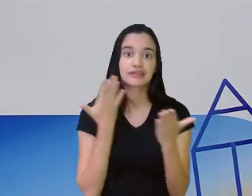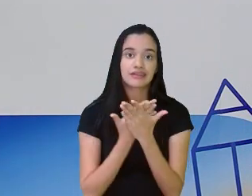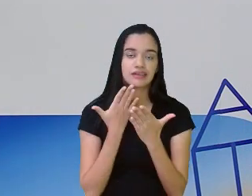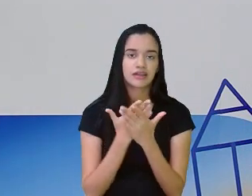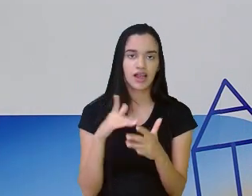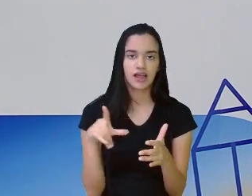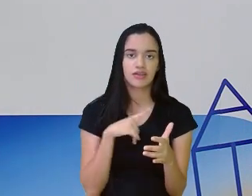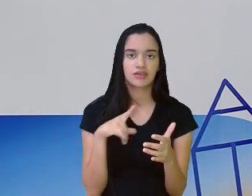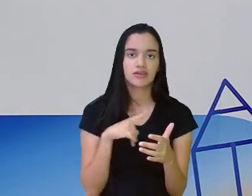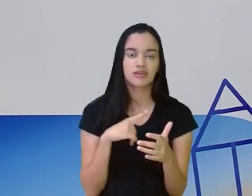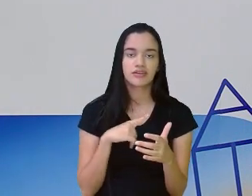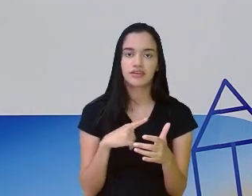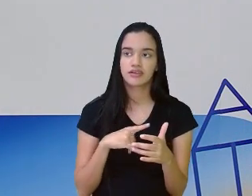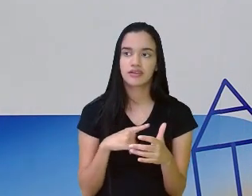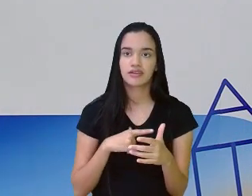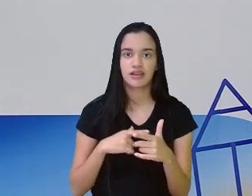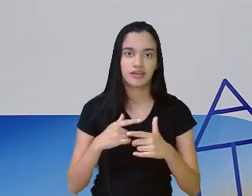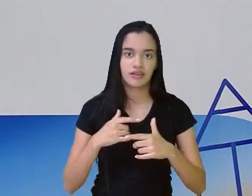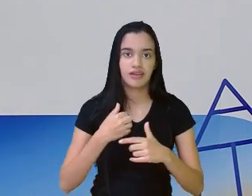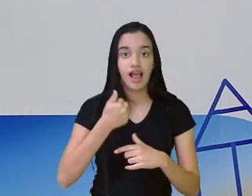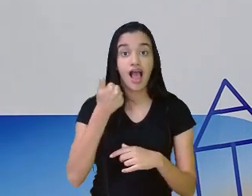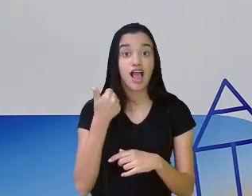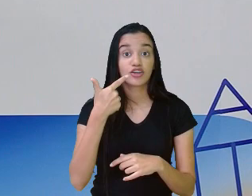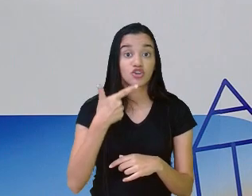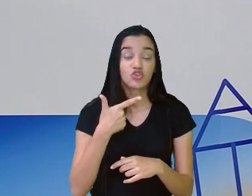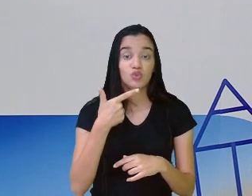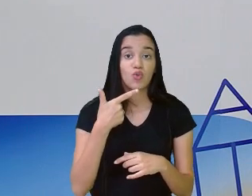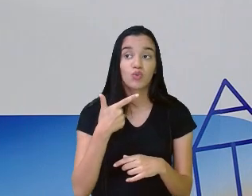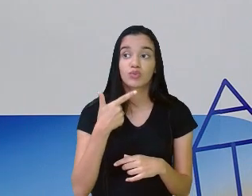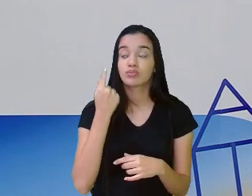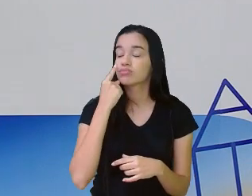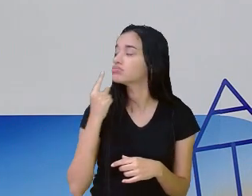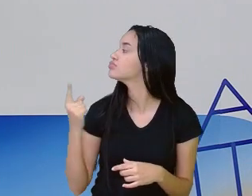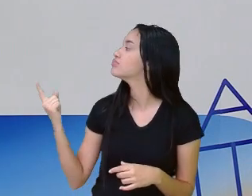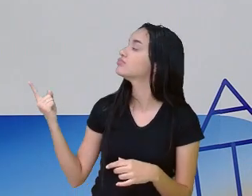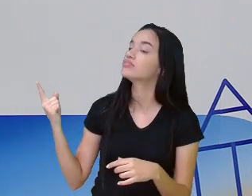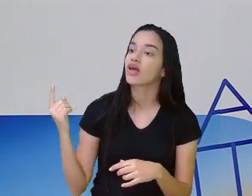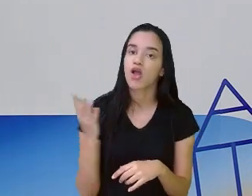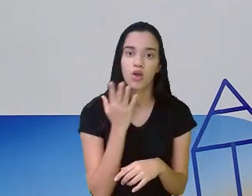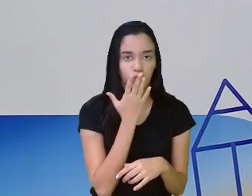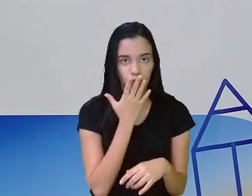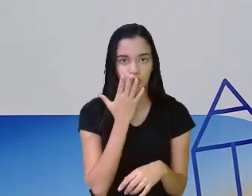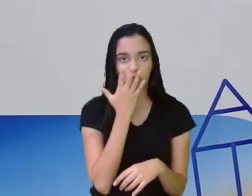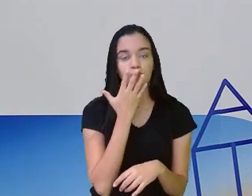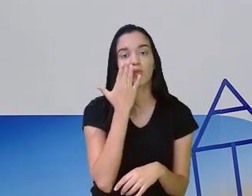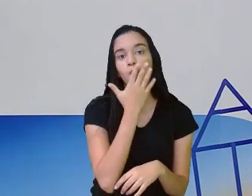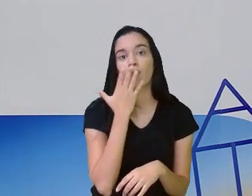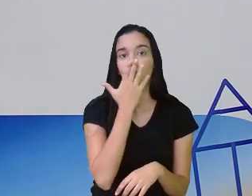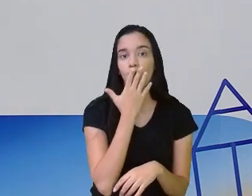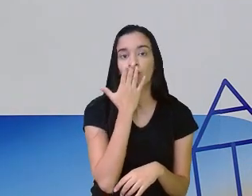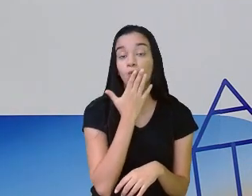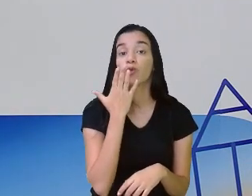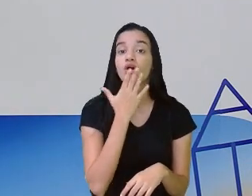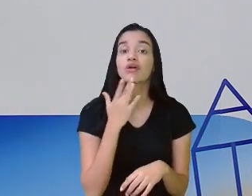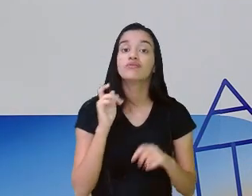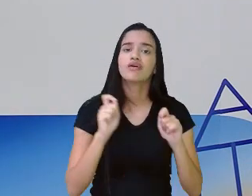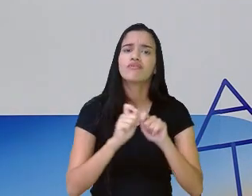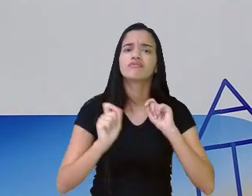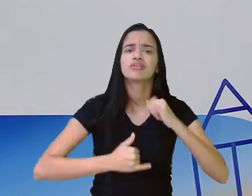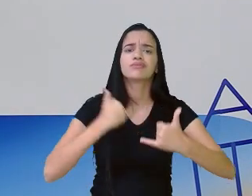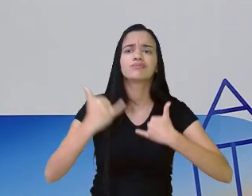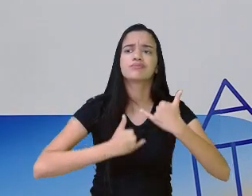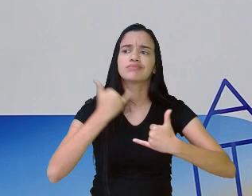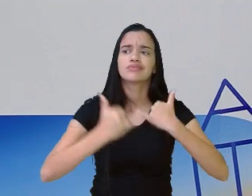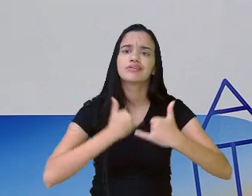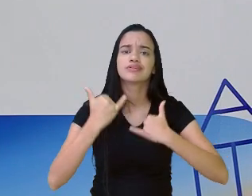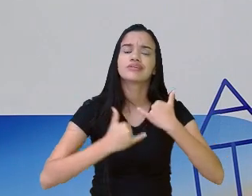tenho aqui as 12 bolinhas, que no caso serão os 12 bombons, certo? Aí a gente vai fazer aquela